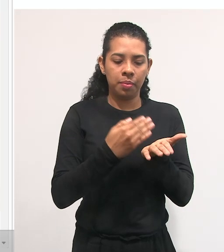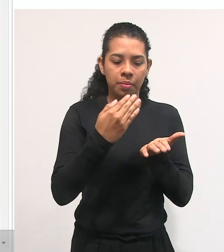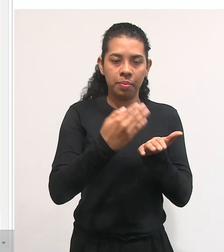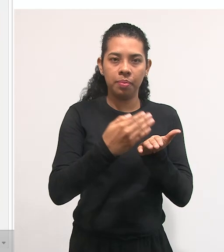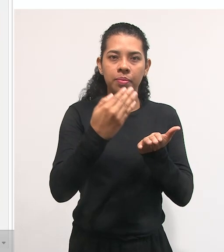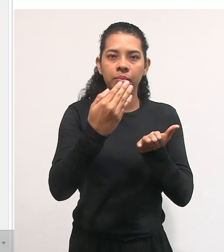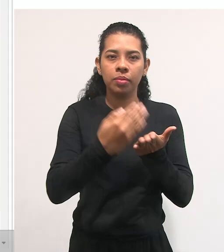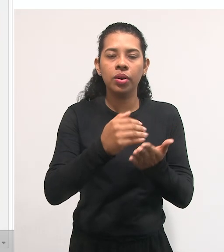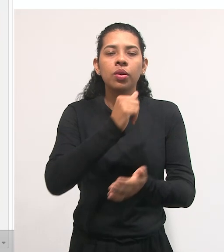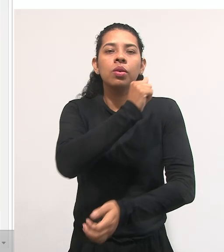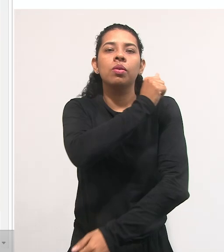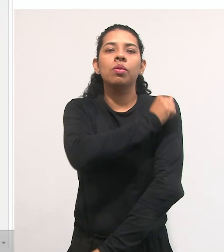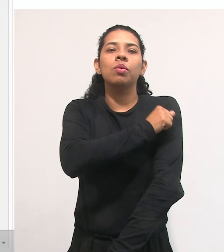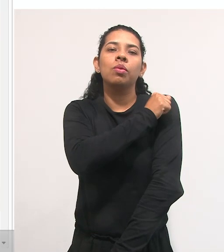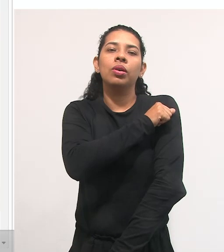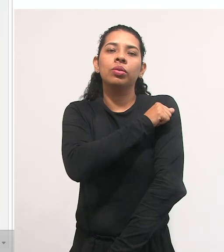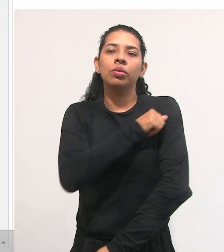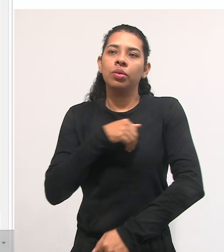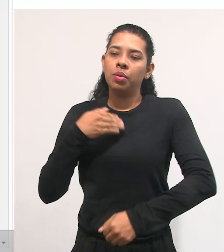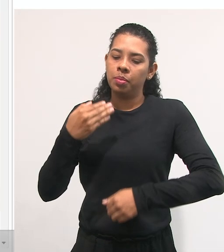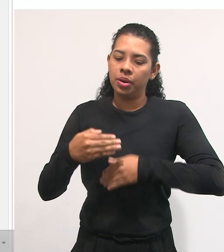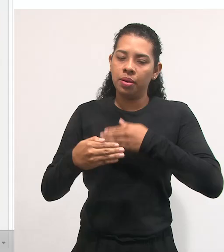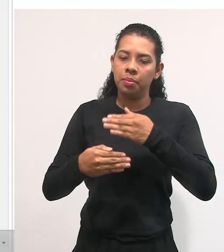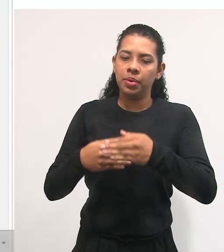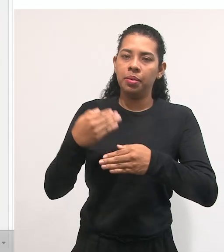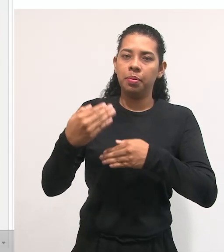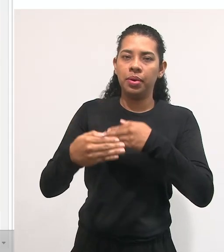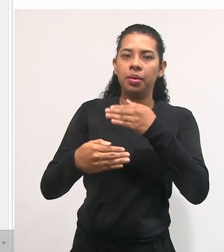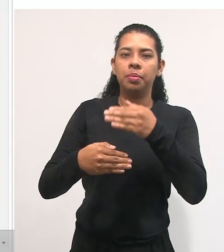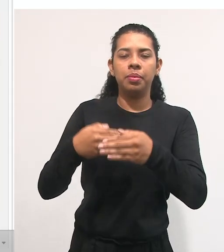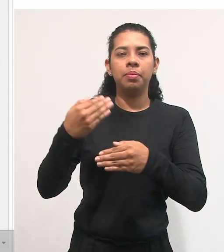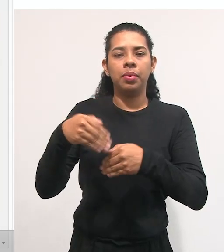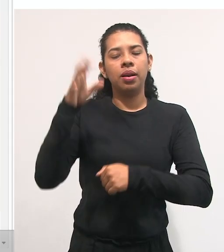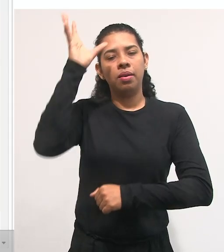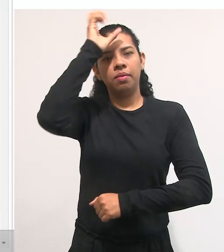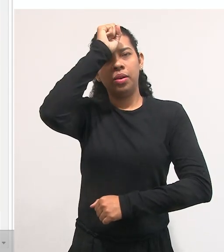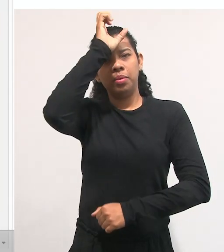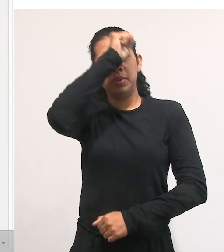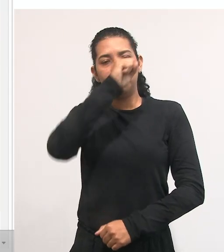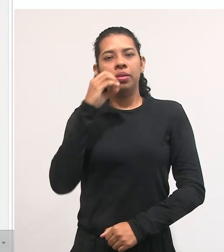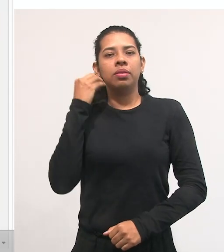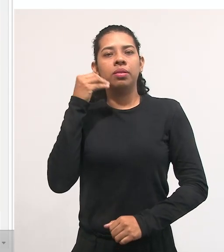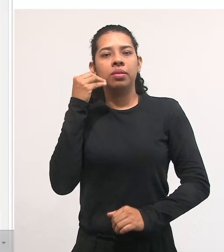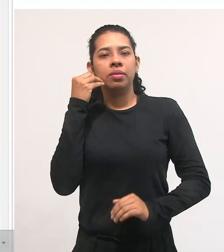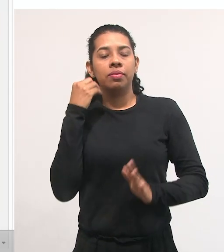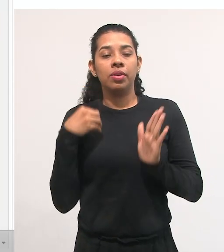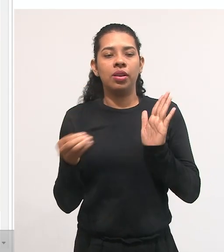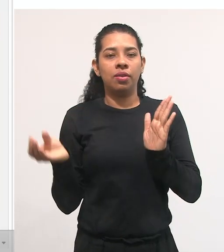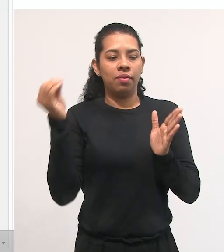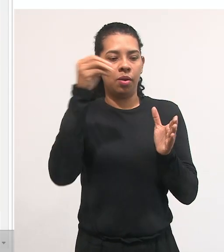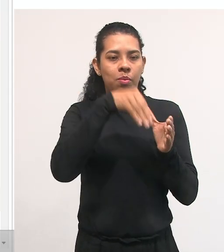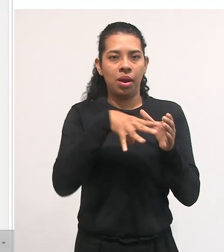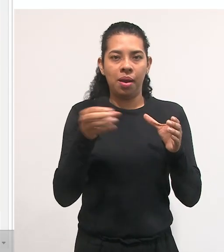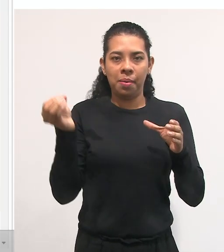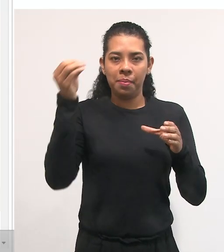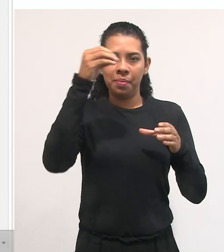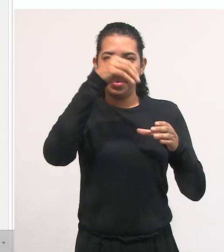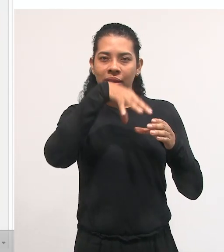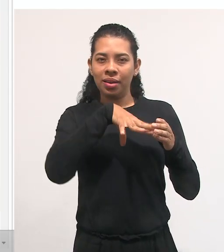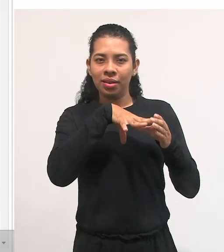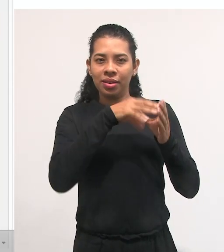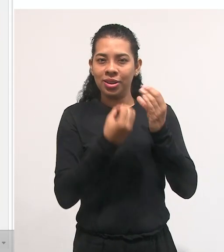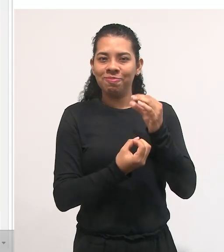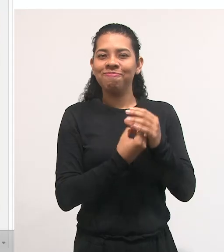que final de um determinado período o aluno iria construindo o seu currículo Vita isso em posse dos